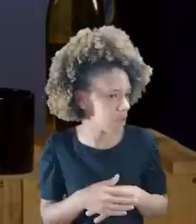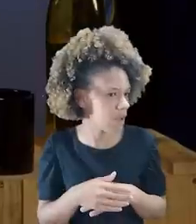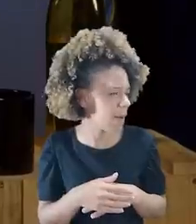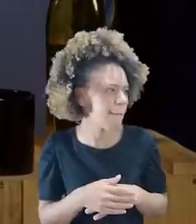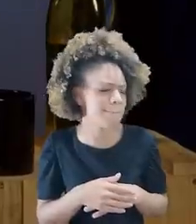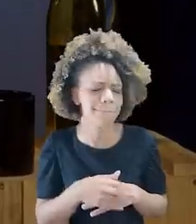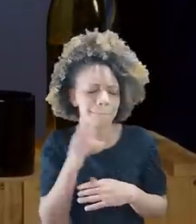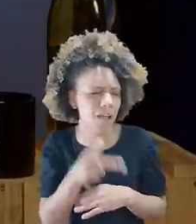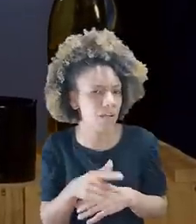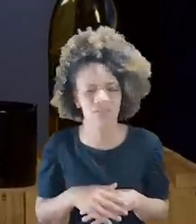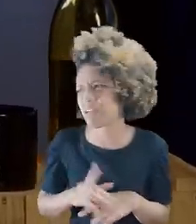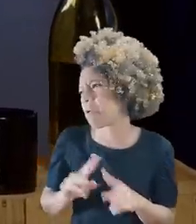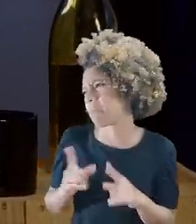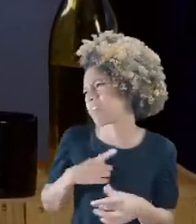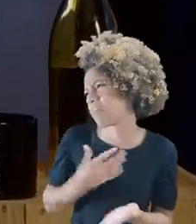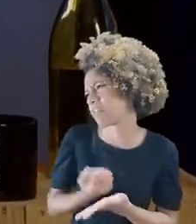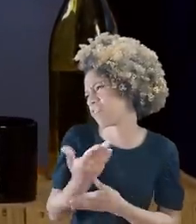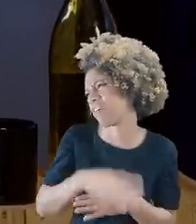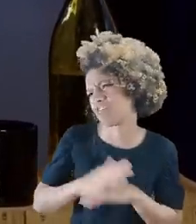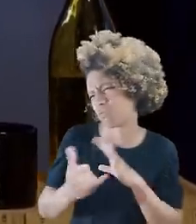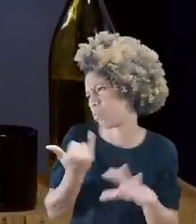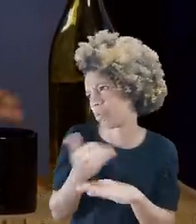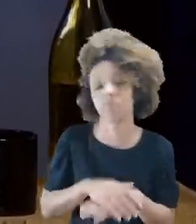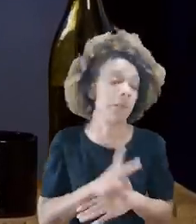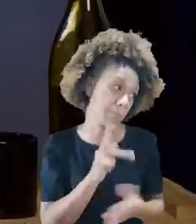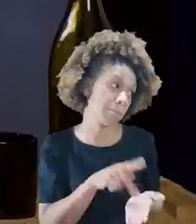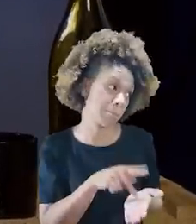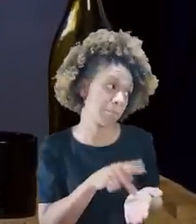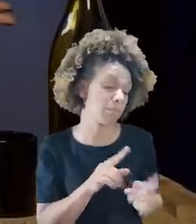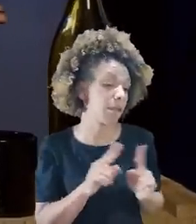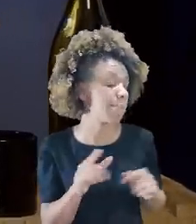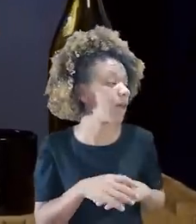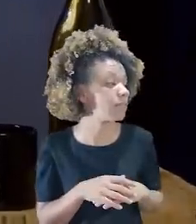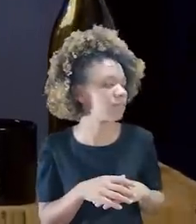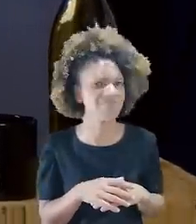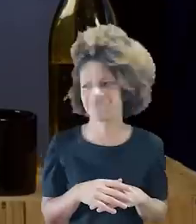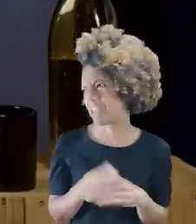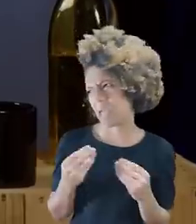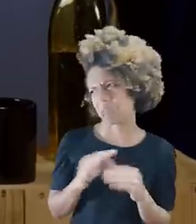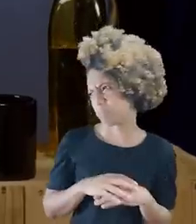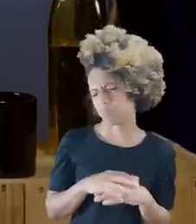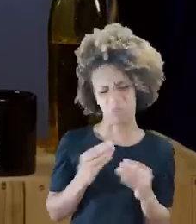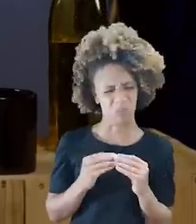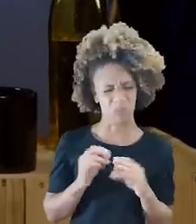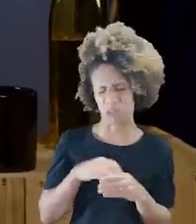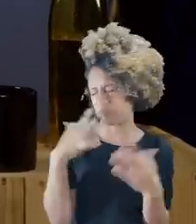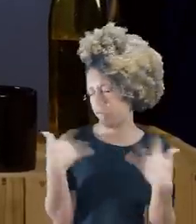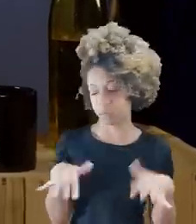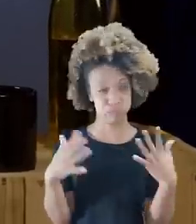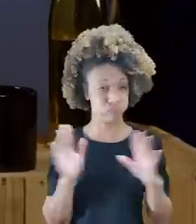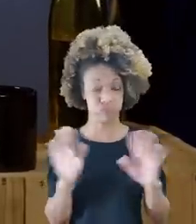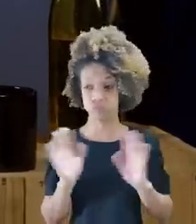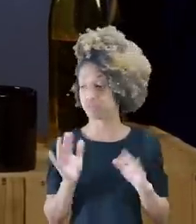muito livro para ler é muito curso que eu tenho que fazer é muita coisa PR quê aí vem tudo aquilo que você falou para mim lá na escada ó